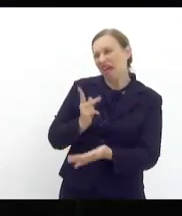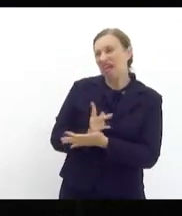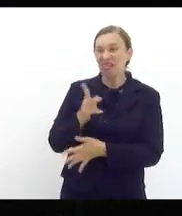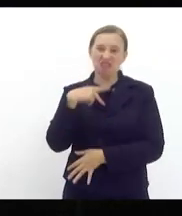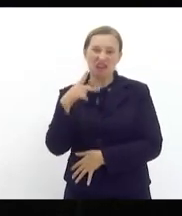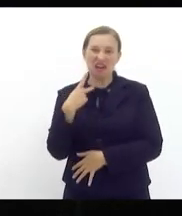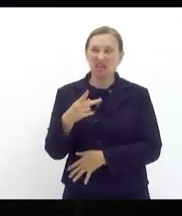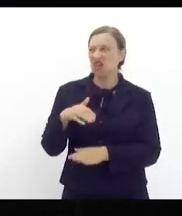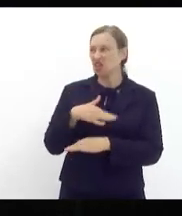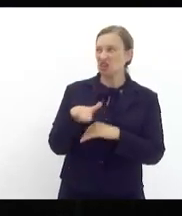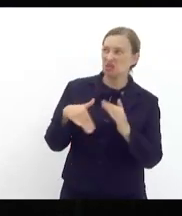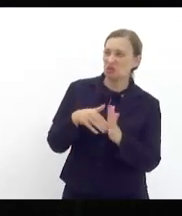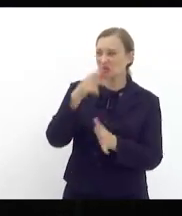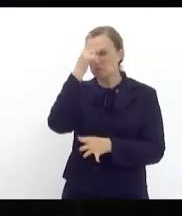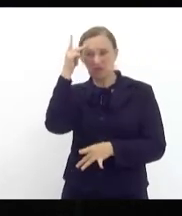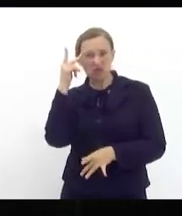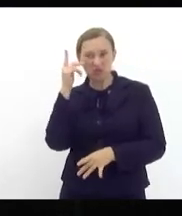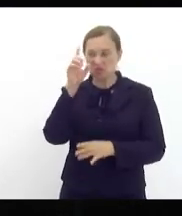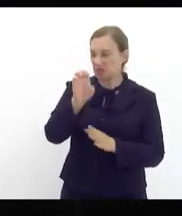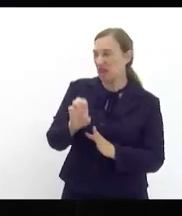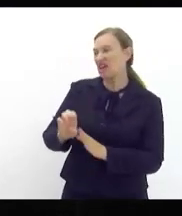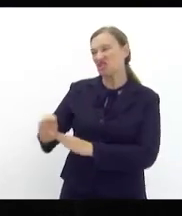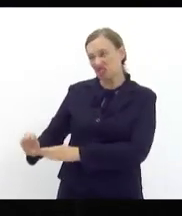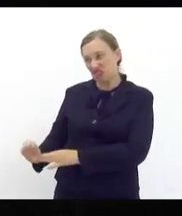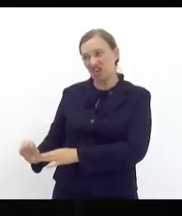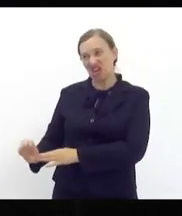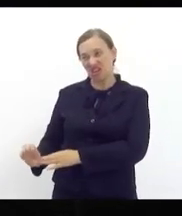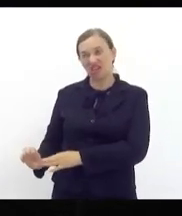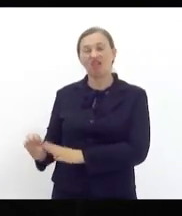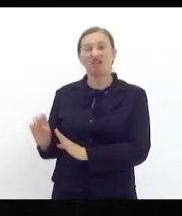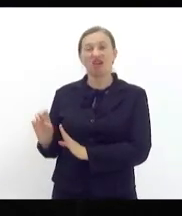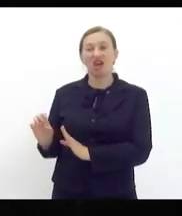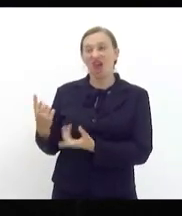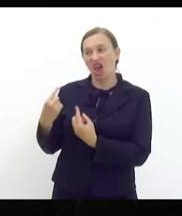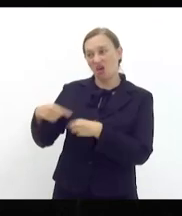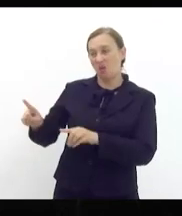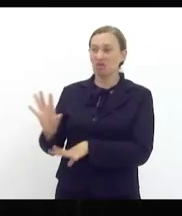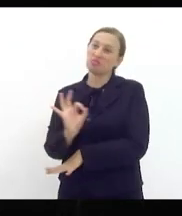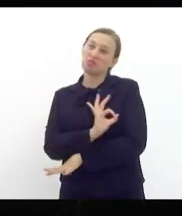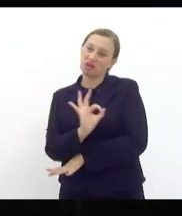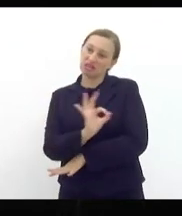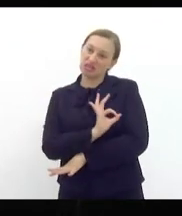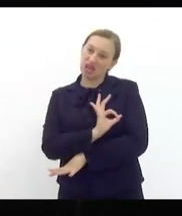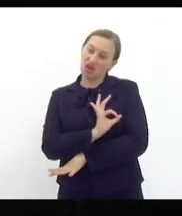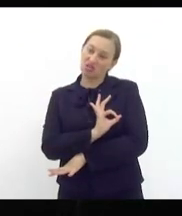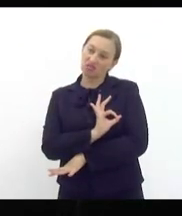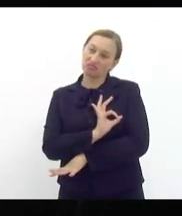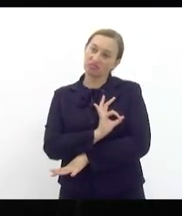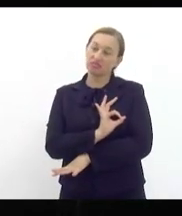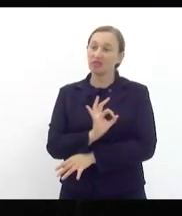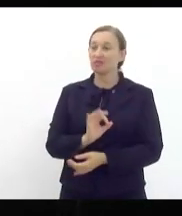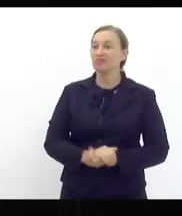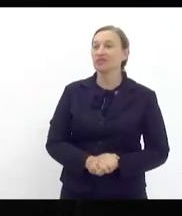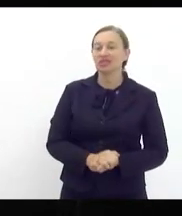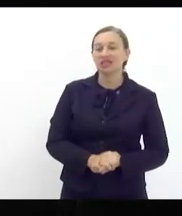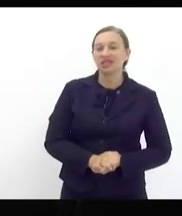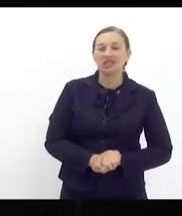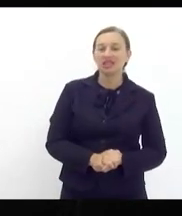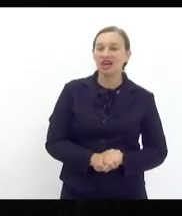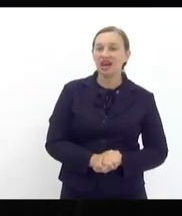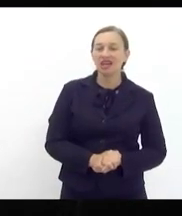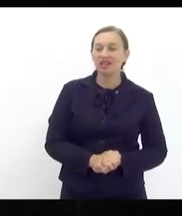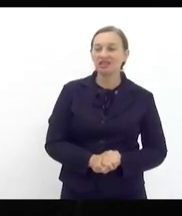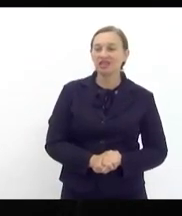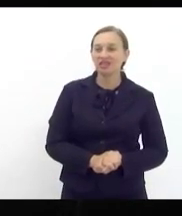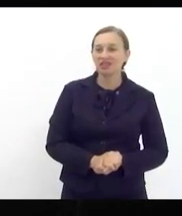dizendo que todo mundo da esquerda e que a esquerda não é é contra policial é coisíssima nenhuma não é